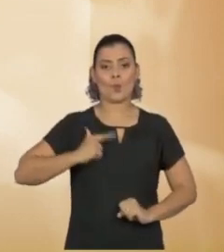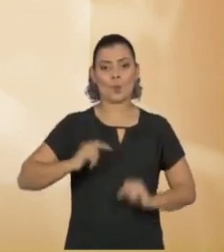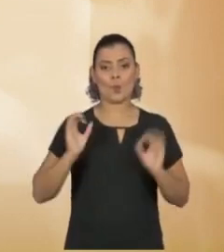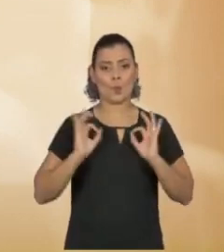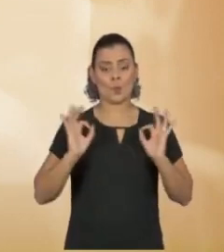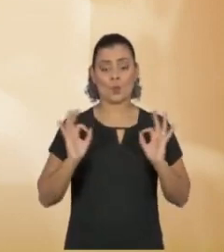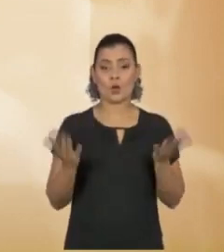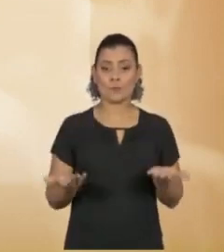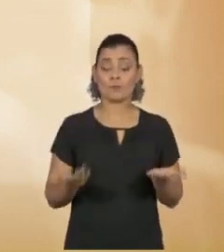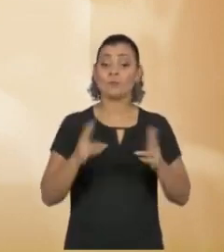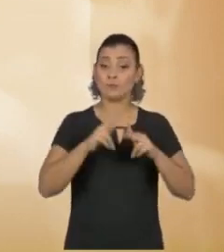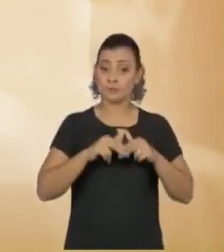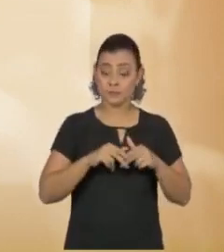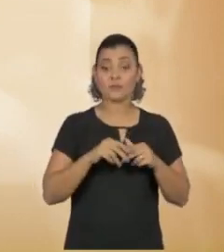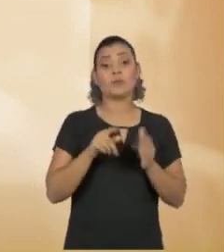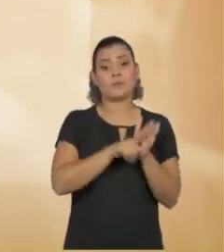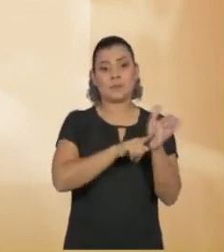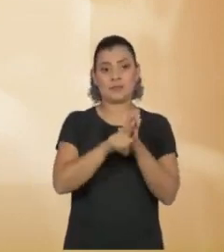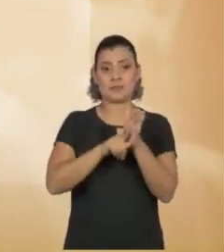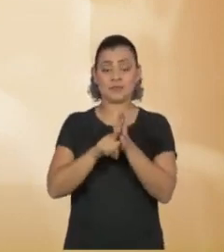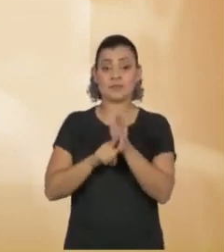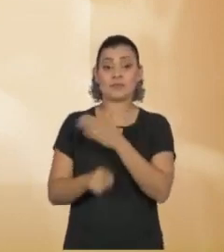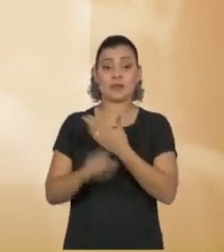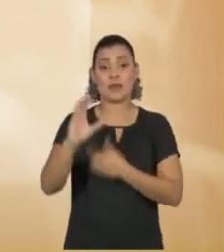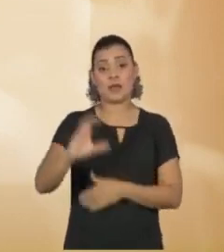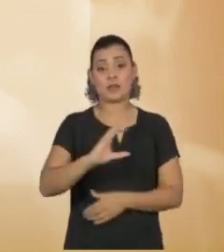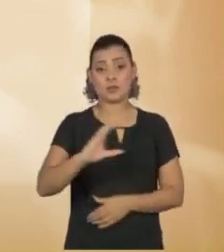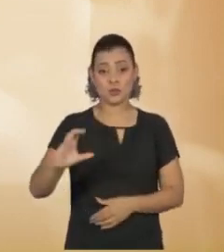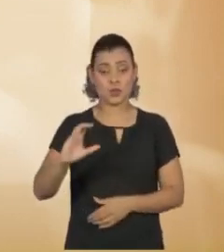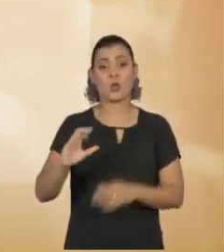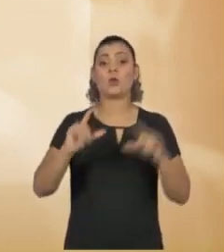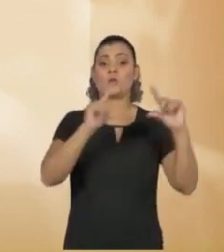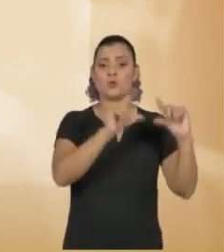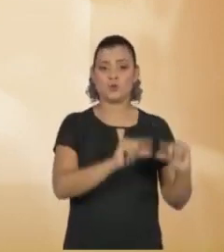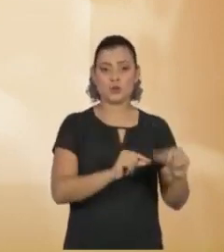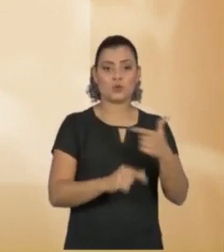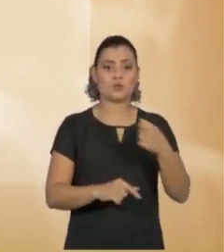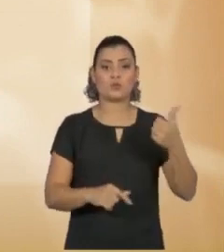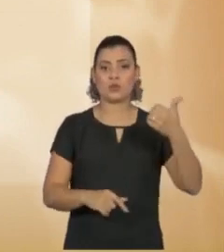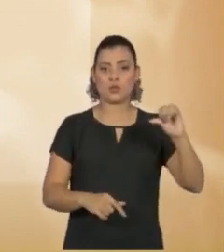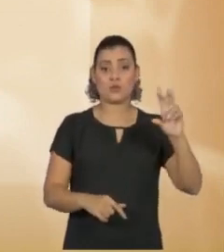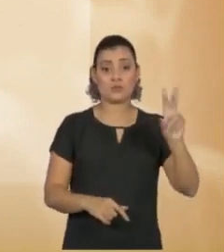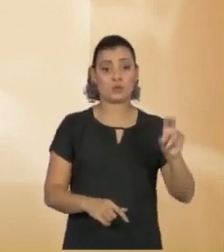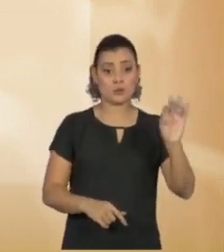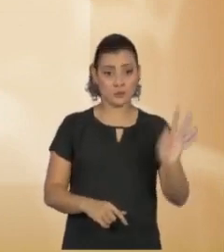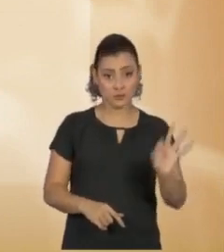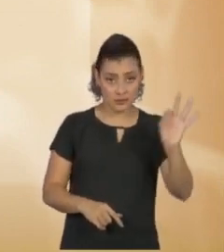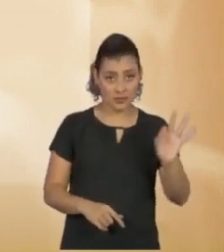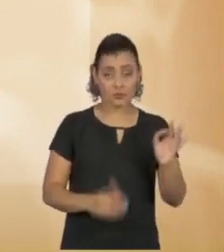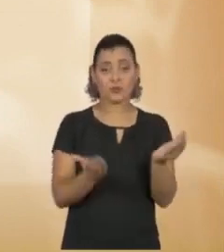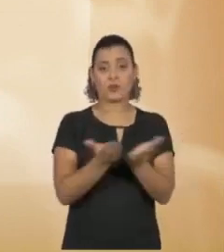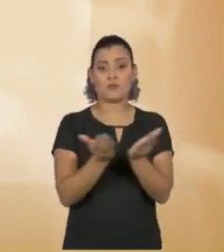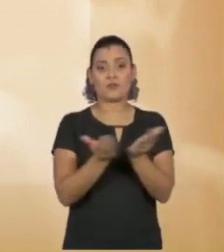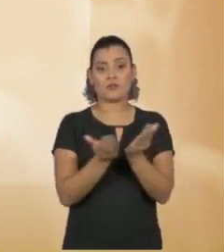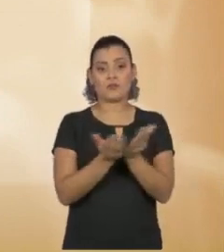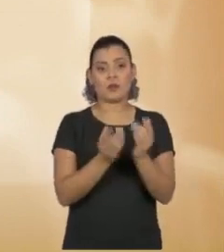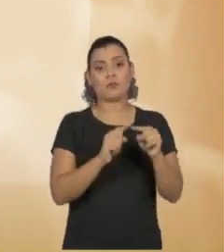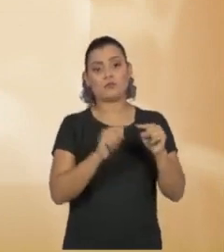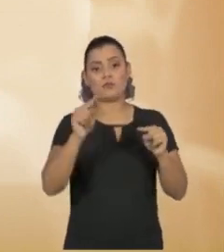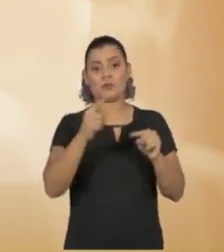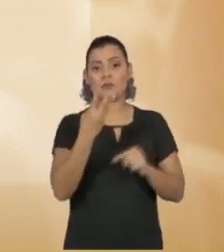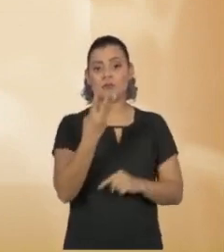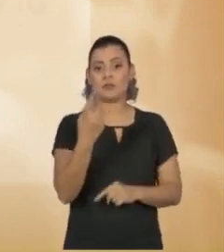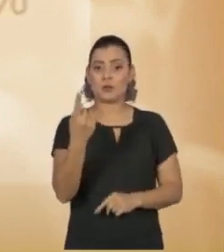com o levantamento do Instituto Datafolha, o número de católicos caiu em 2019 para 50%, enquanto o de evangélicos subiu